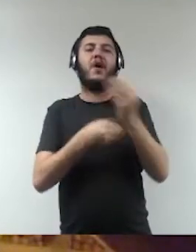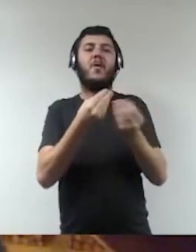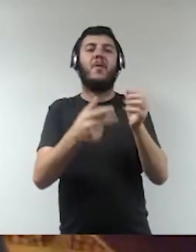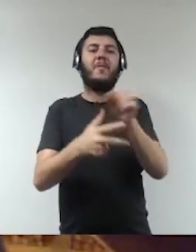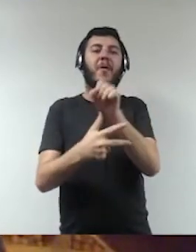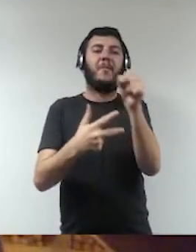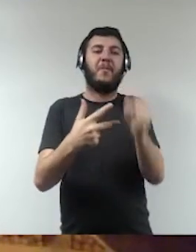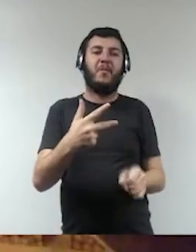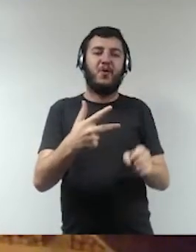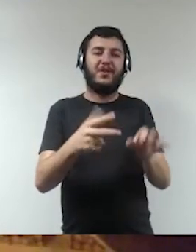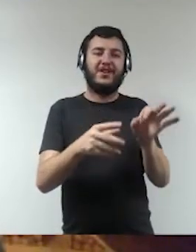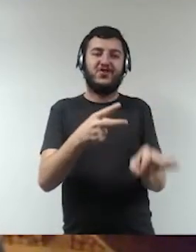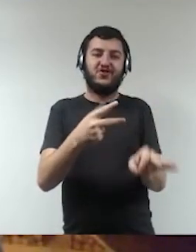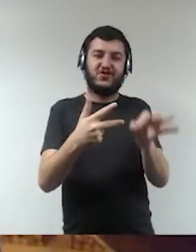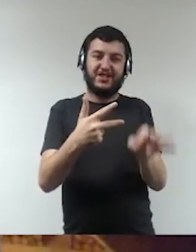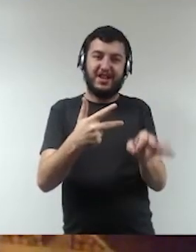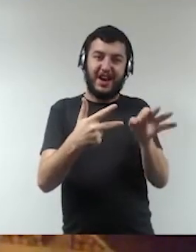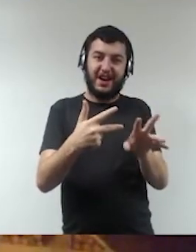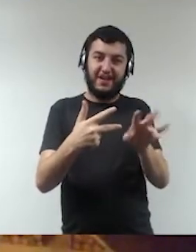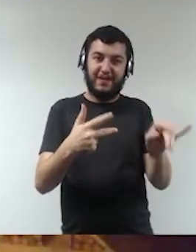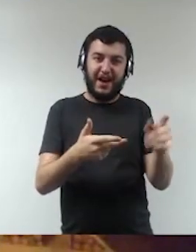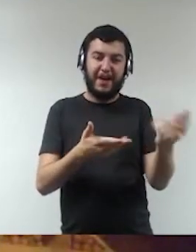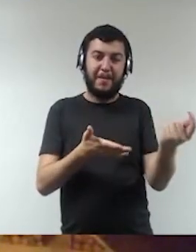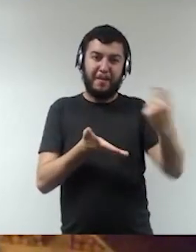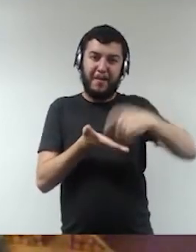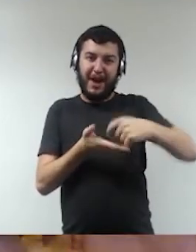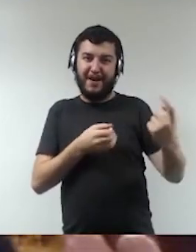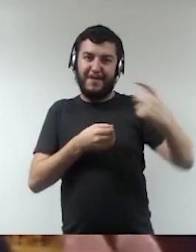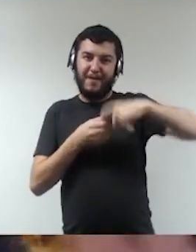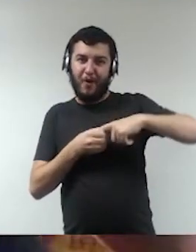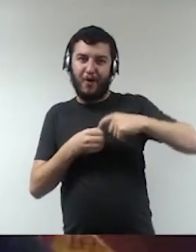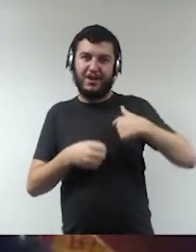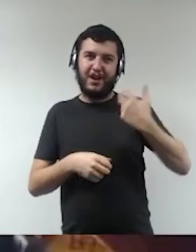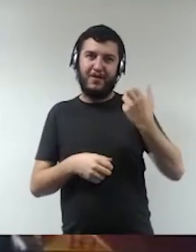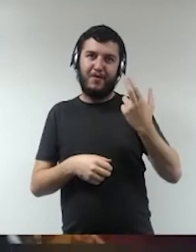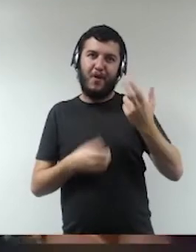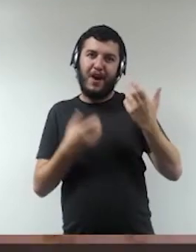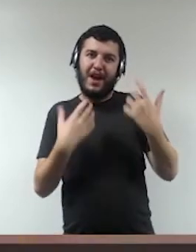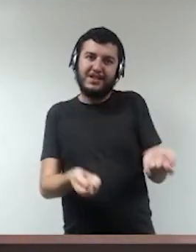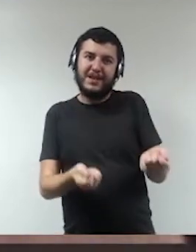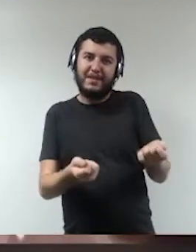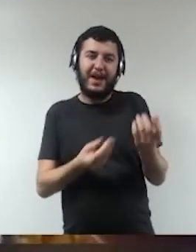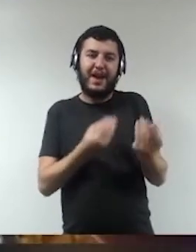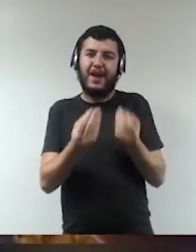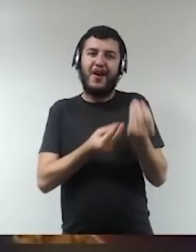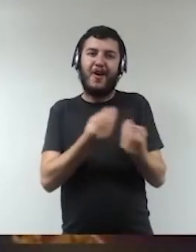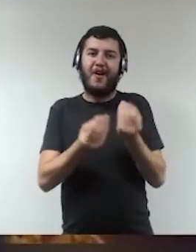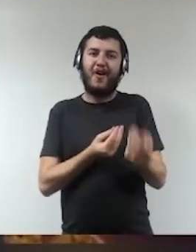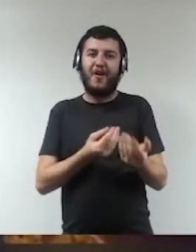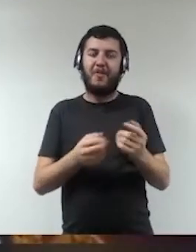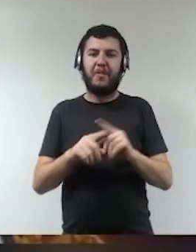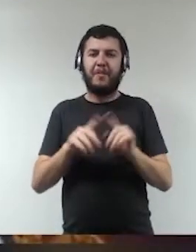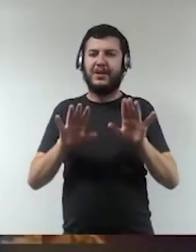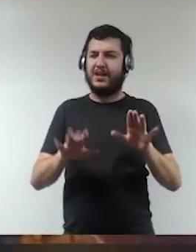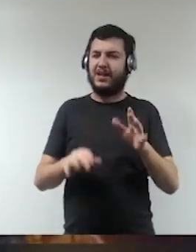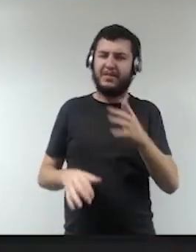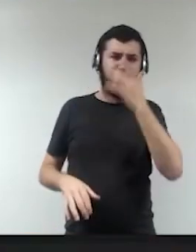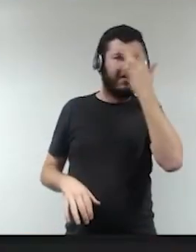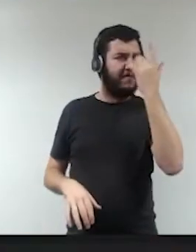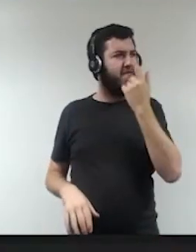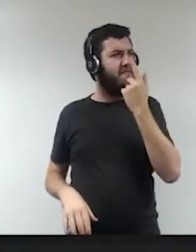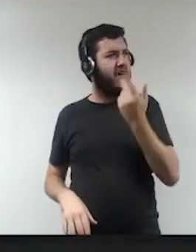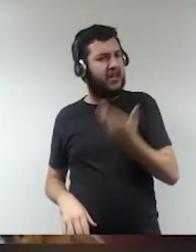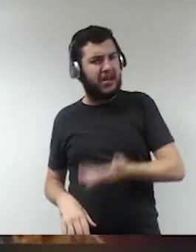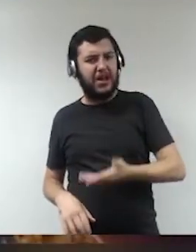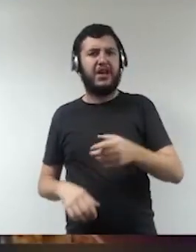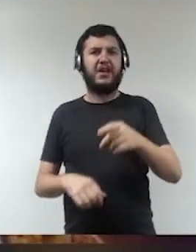pagarem, eu vou receber de volta? Tem um sistema de execução? Aí vocês vão falar, não, tem Bacen Jude, ele vai falar, nossa, que moderno esse país, faz o